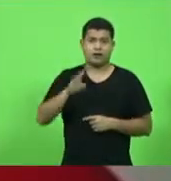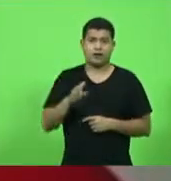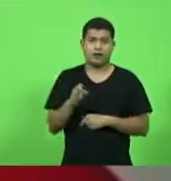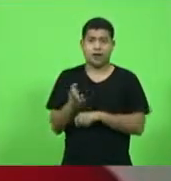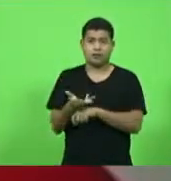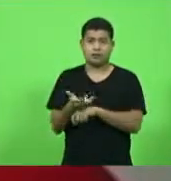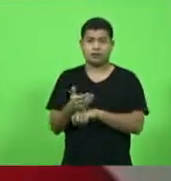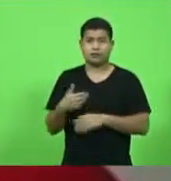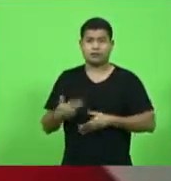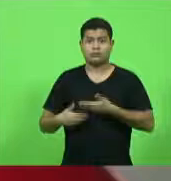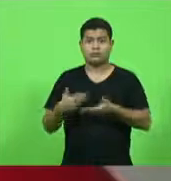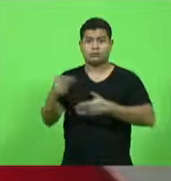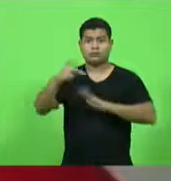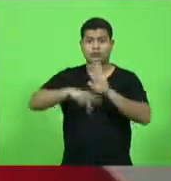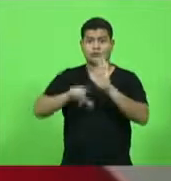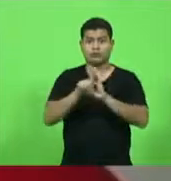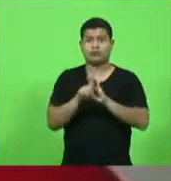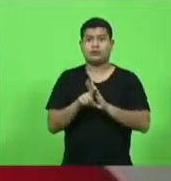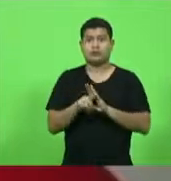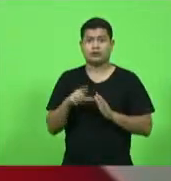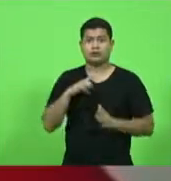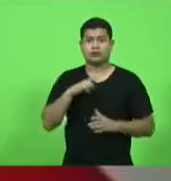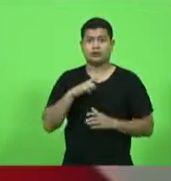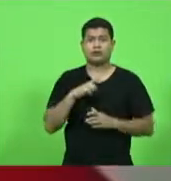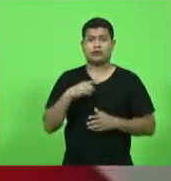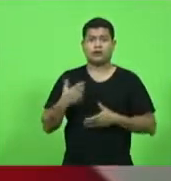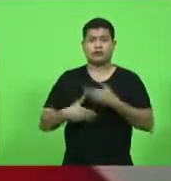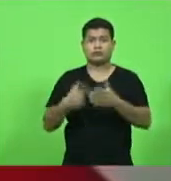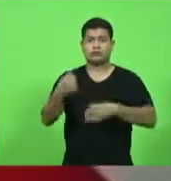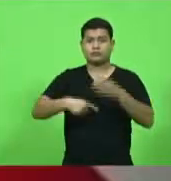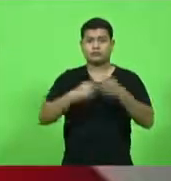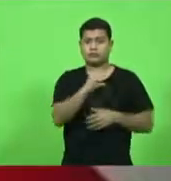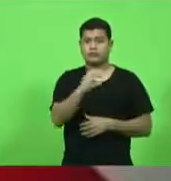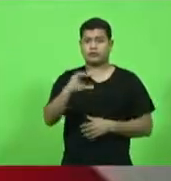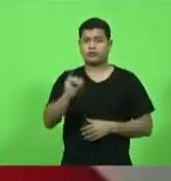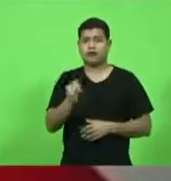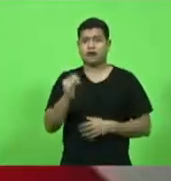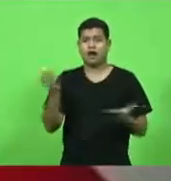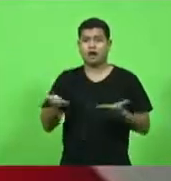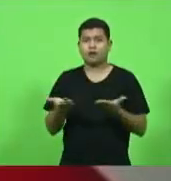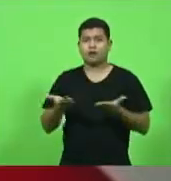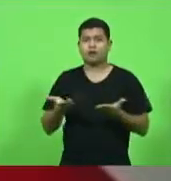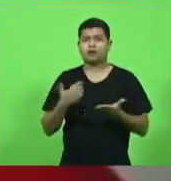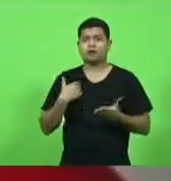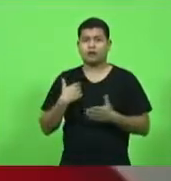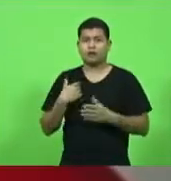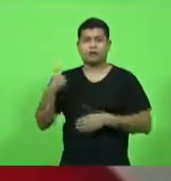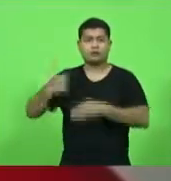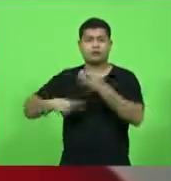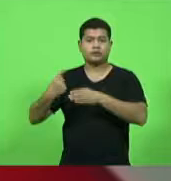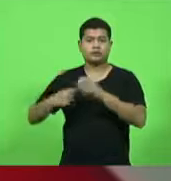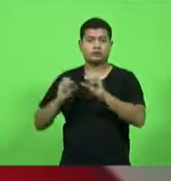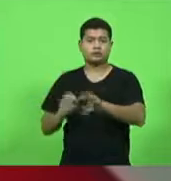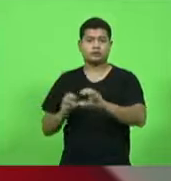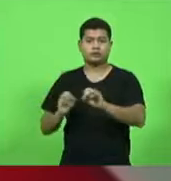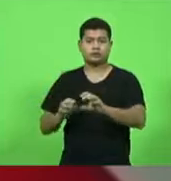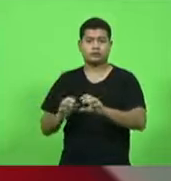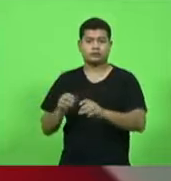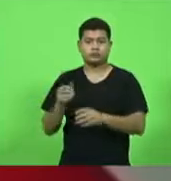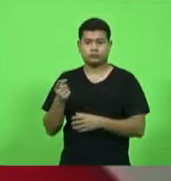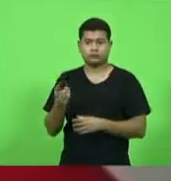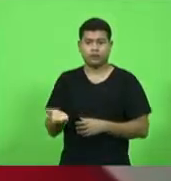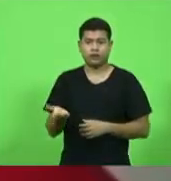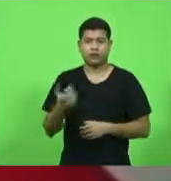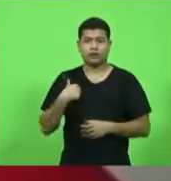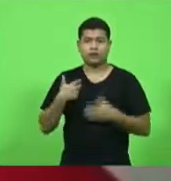tramitou na Comissão de Constituição e Justiça, e agora ele se encontra na Comissão de Educação. Eu quero dizer aos